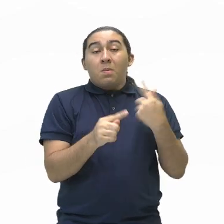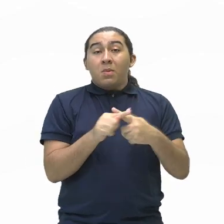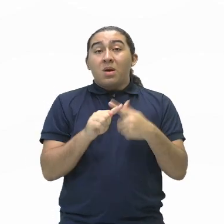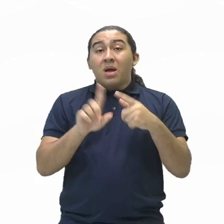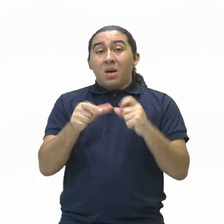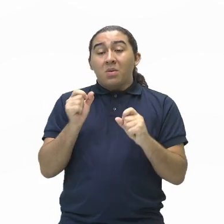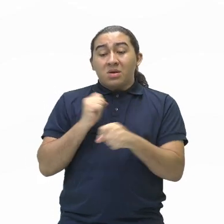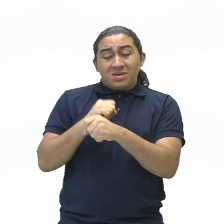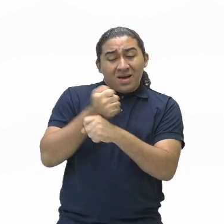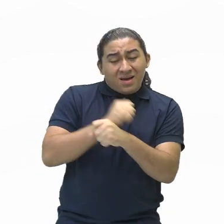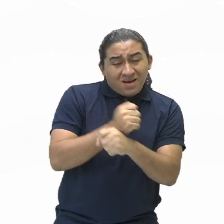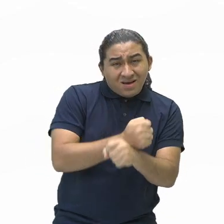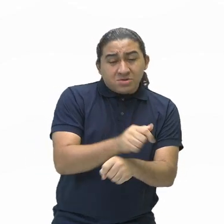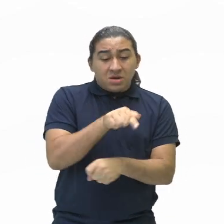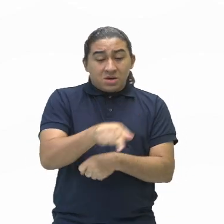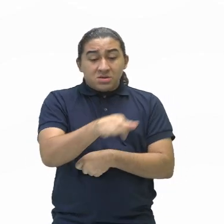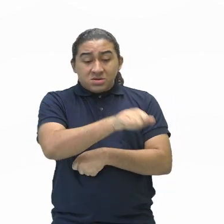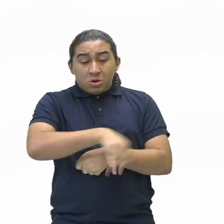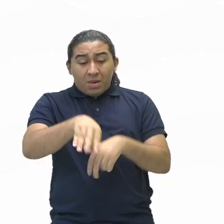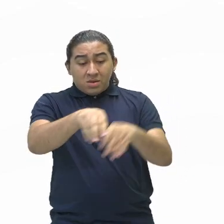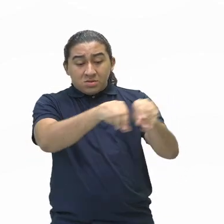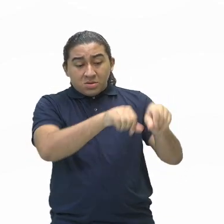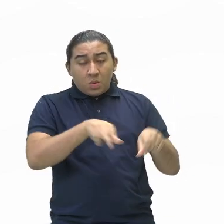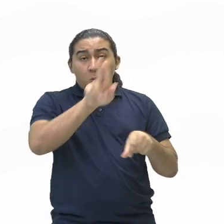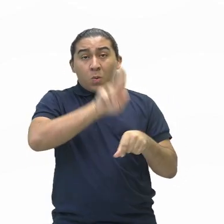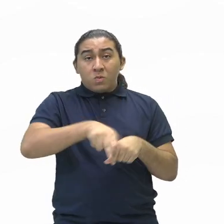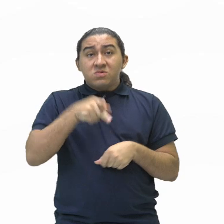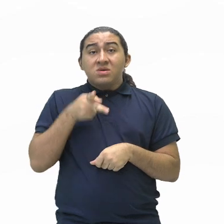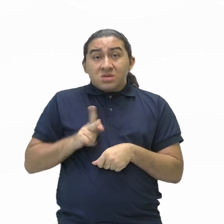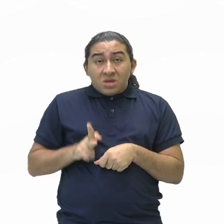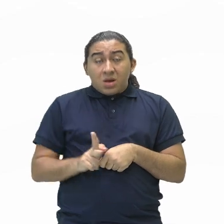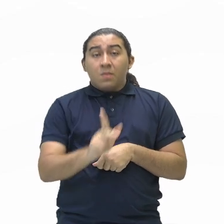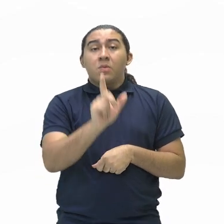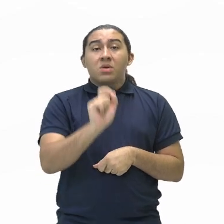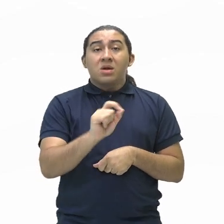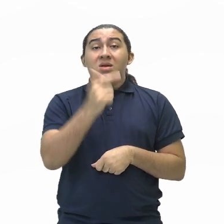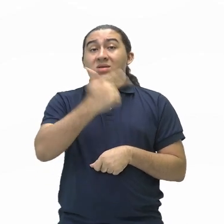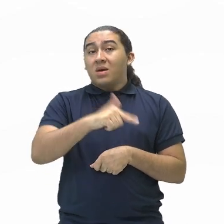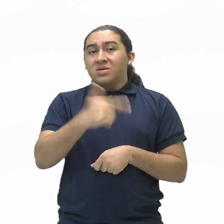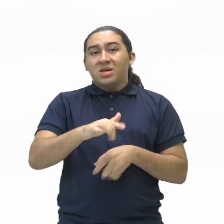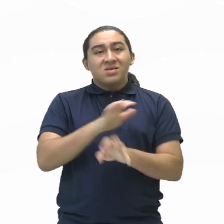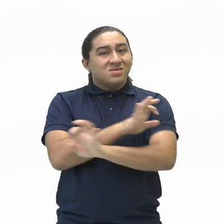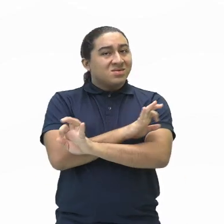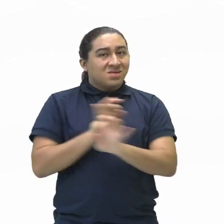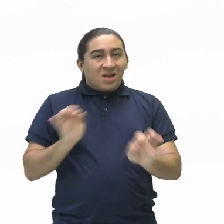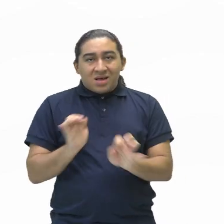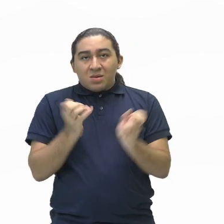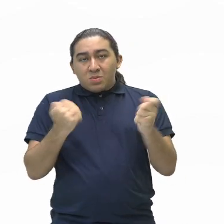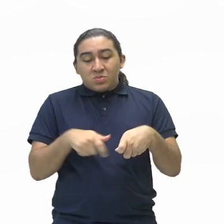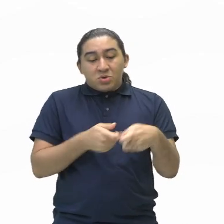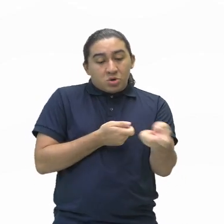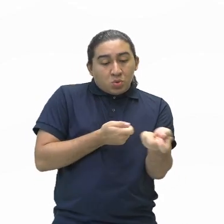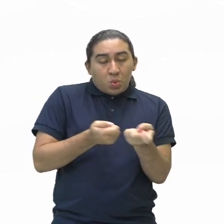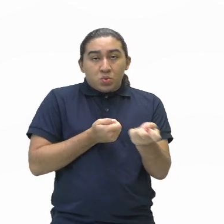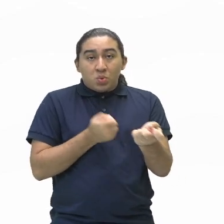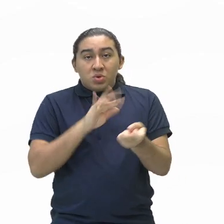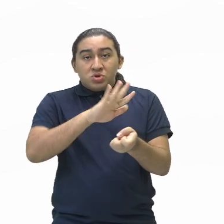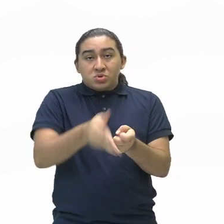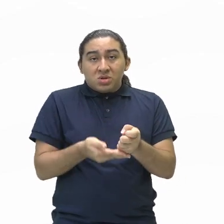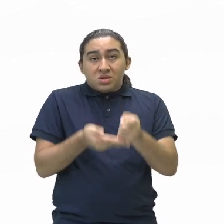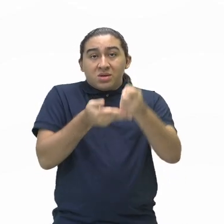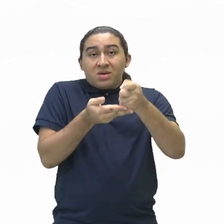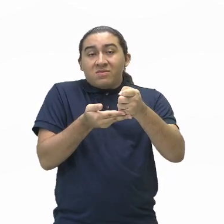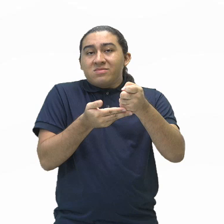em que esse solo ele é utilizado sem nenhuma forma de manejo sustentável,